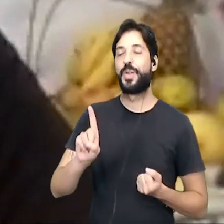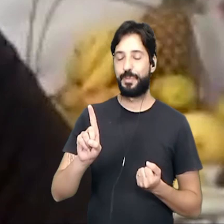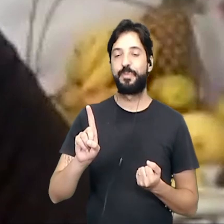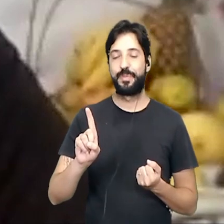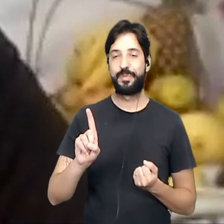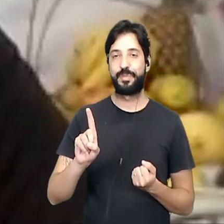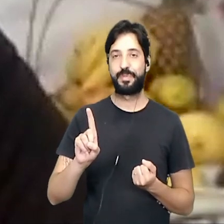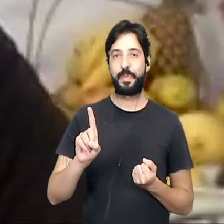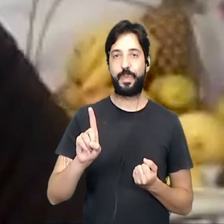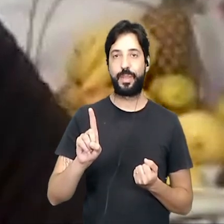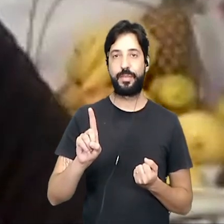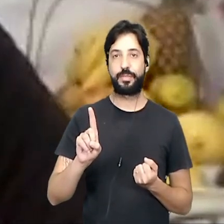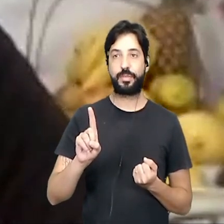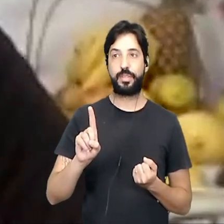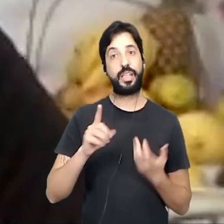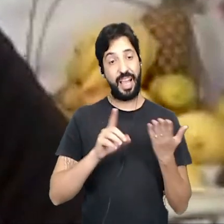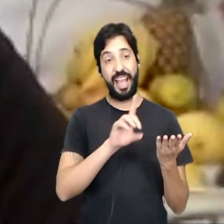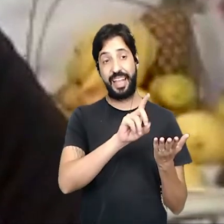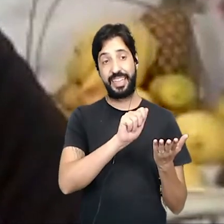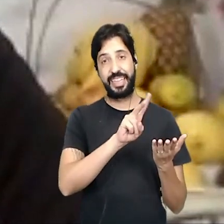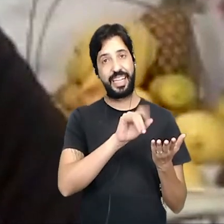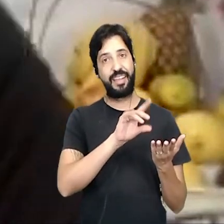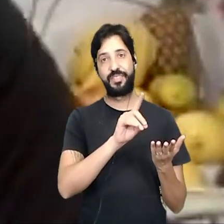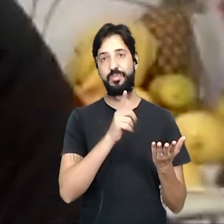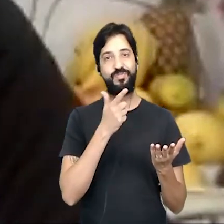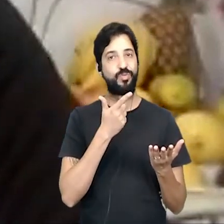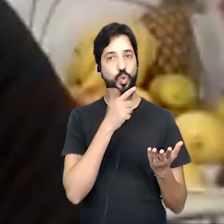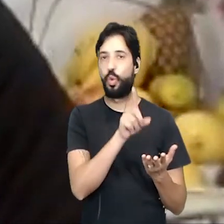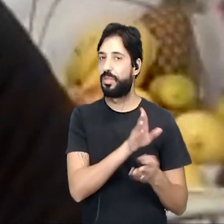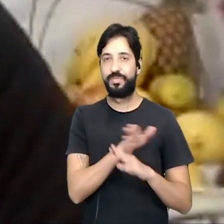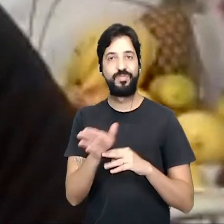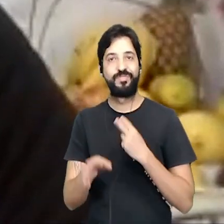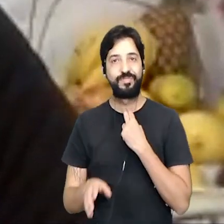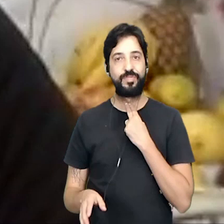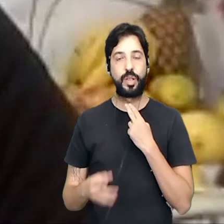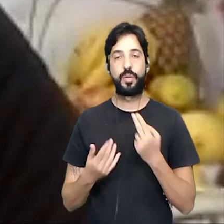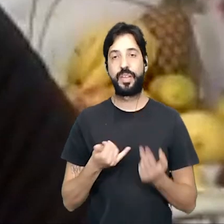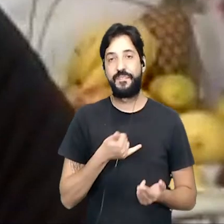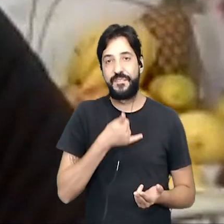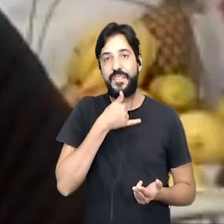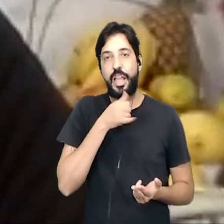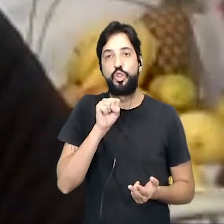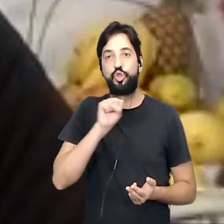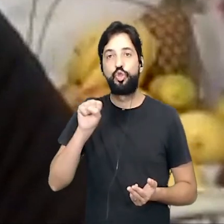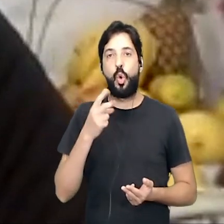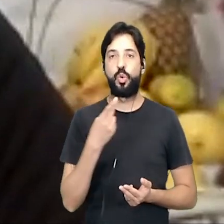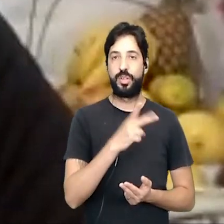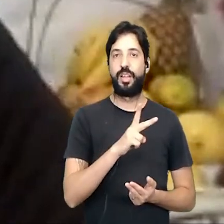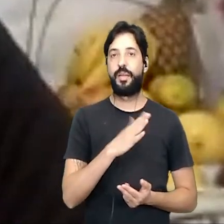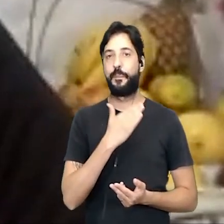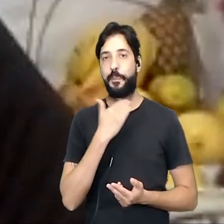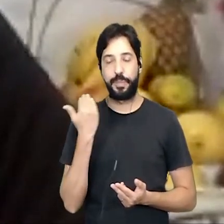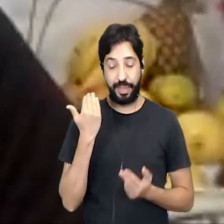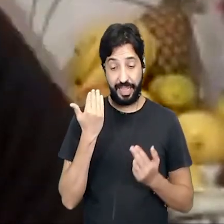vamos. No acontecimento, o Davi não pôde ir, porque, infelizmente, o sogro